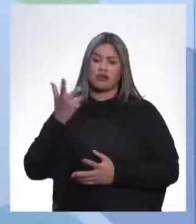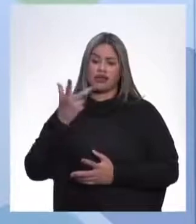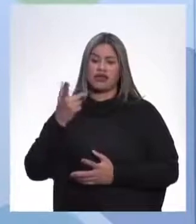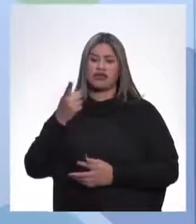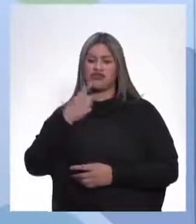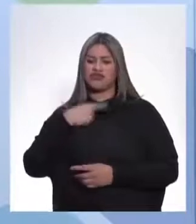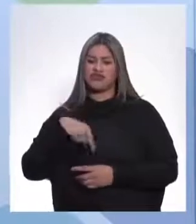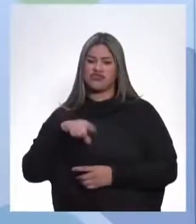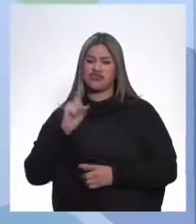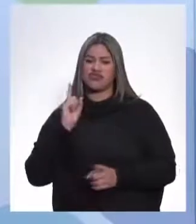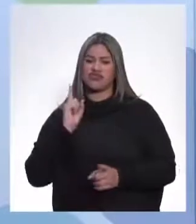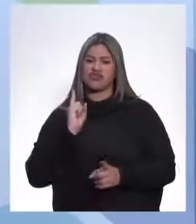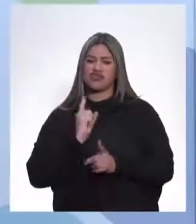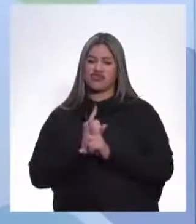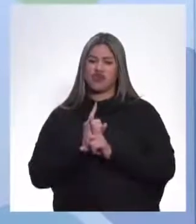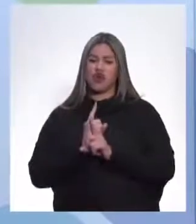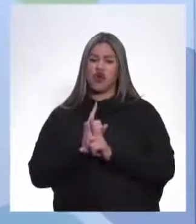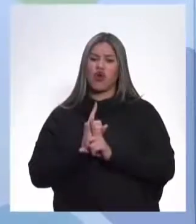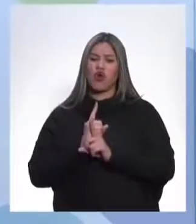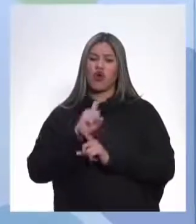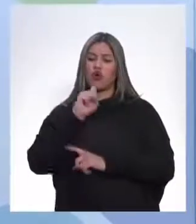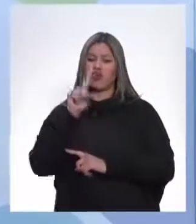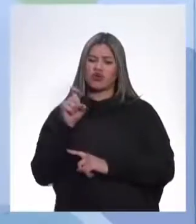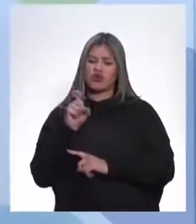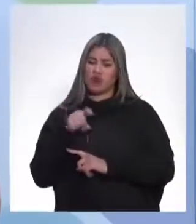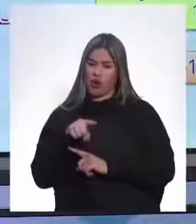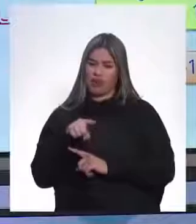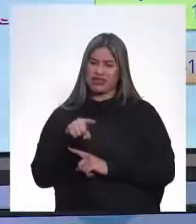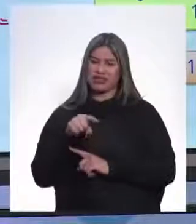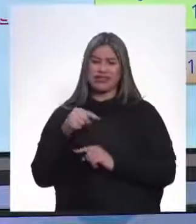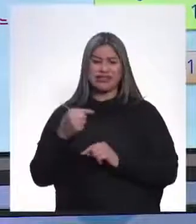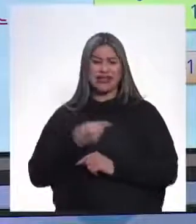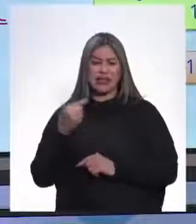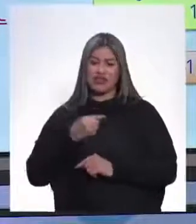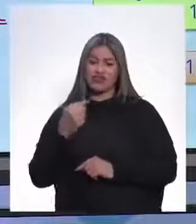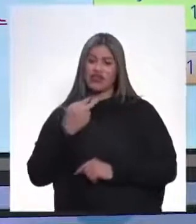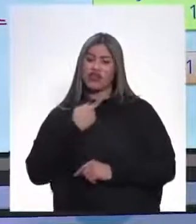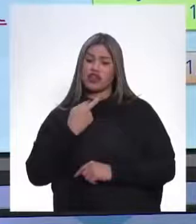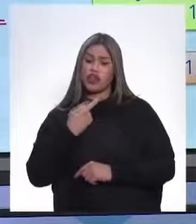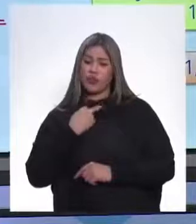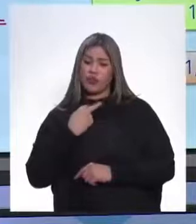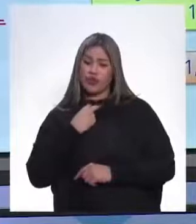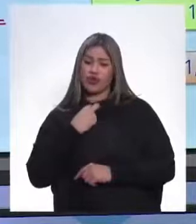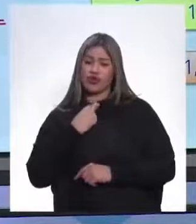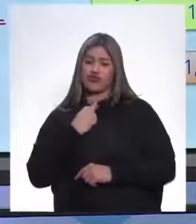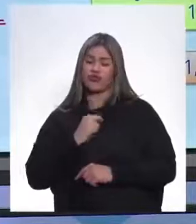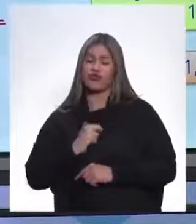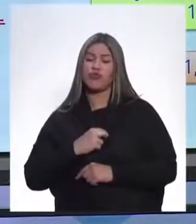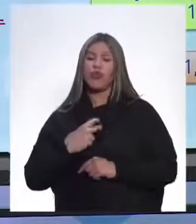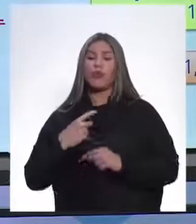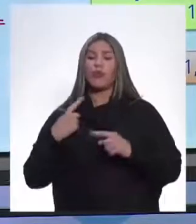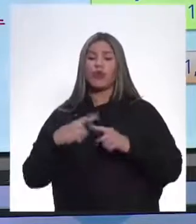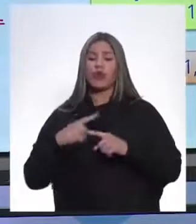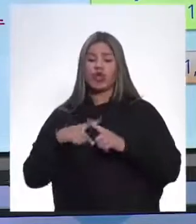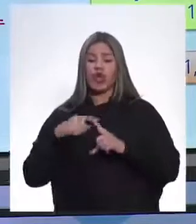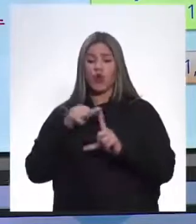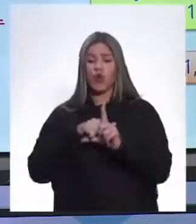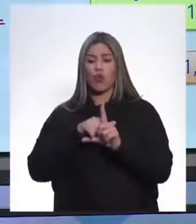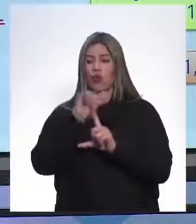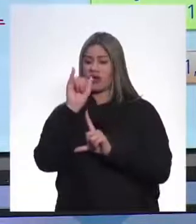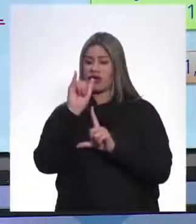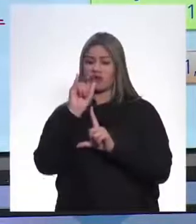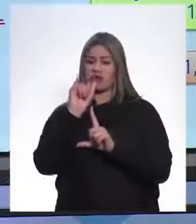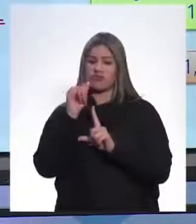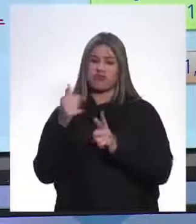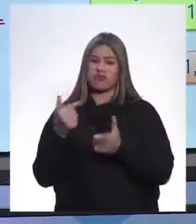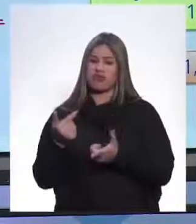não podemos deixar a incógnita negativa, né? Exatamente. Por quê? O eixo ele é positivo, né? Ou melhor, o eixo não tem